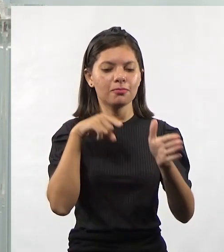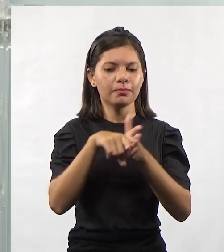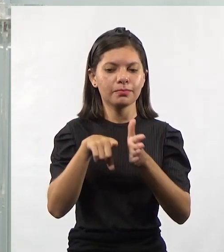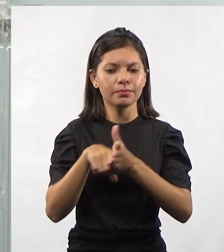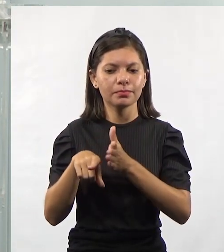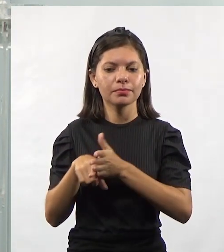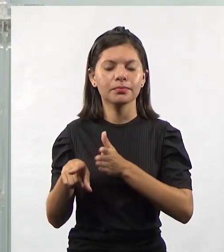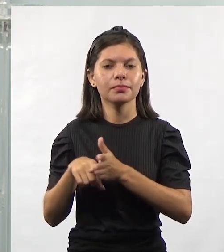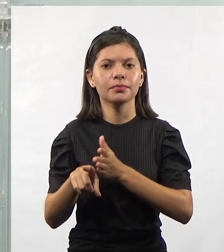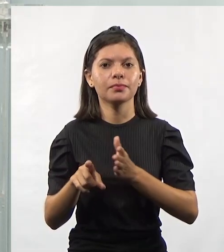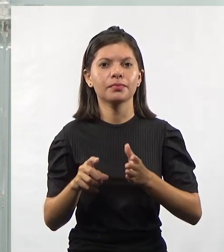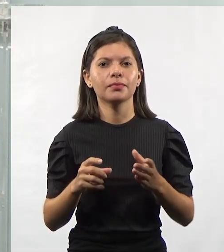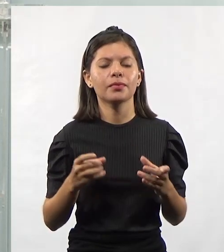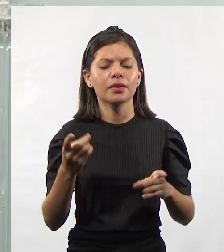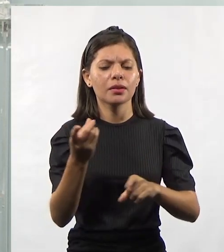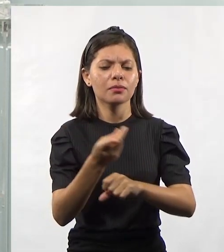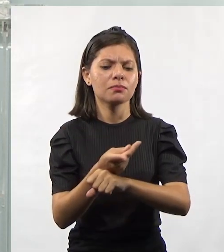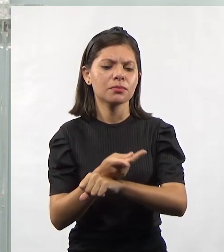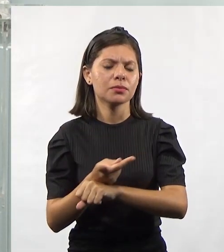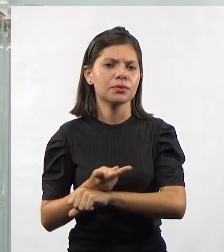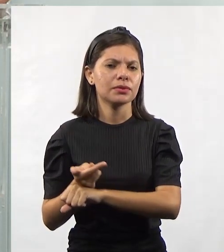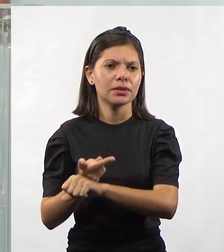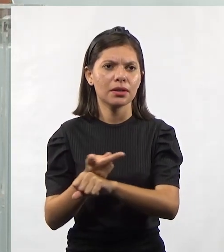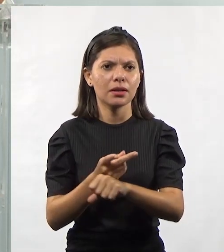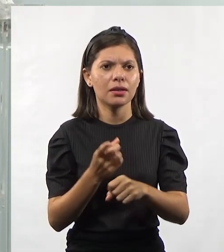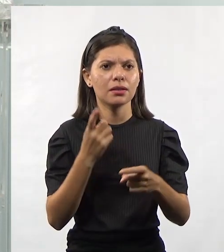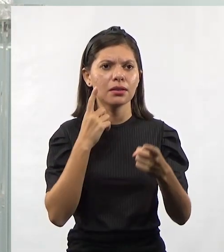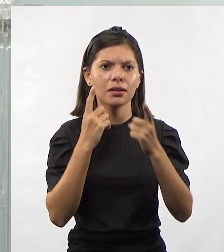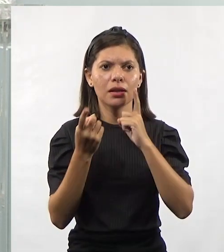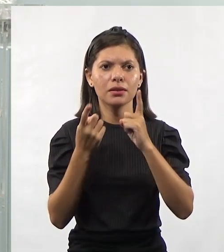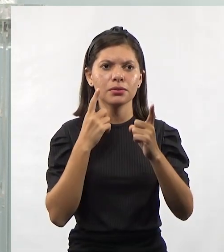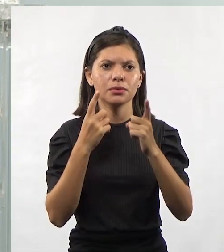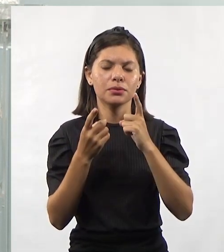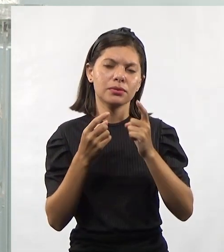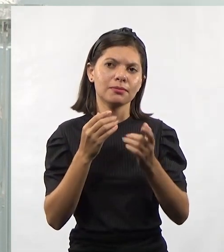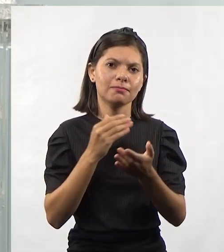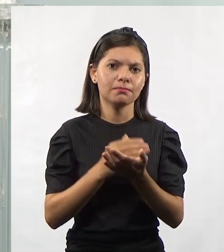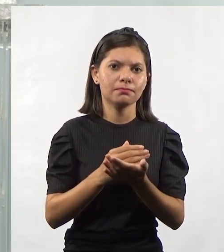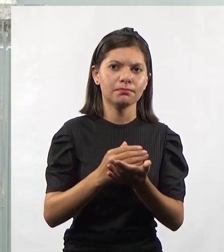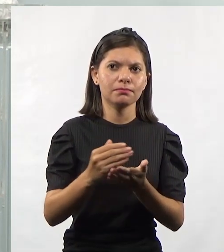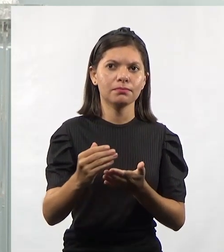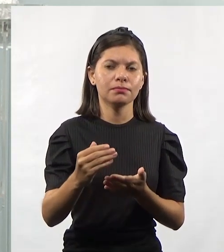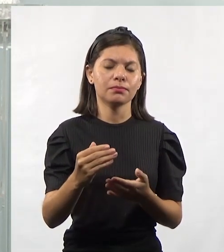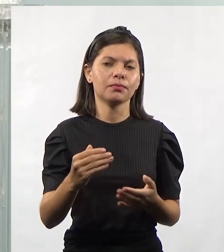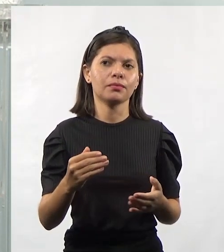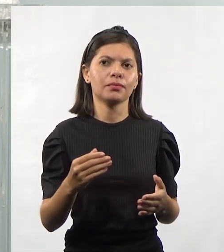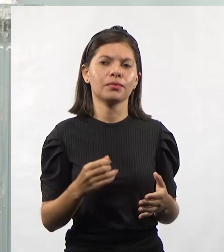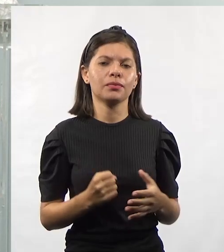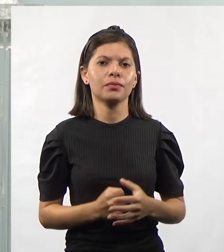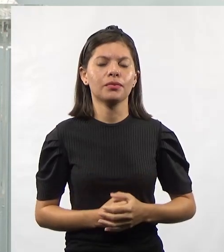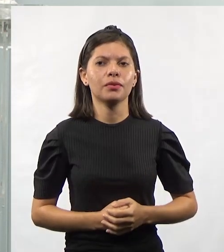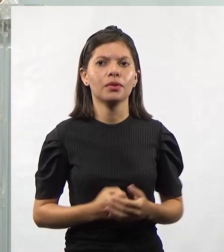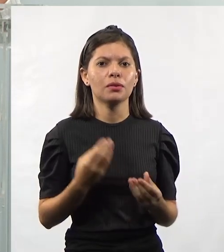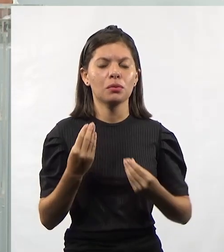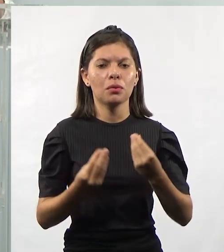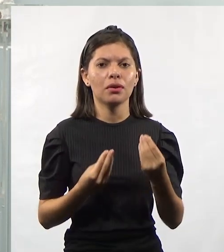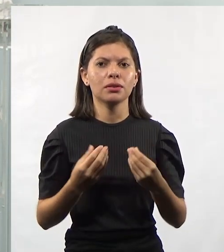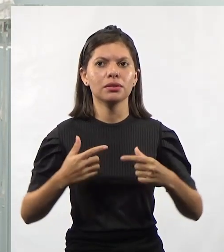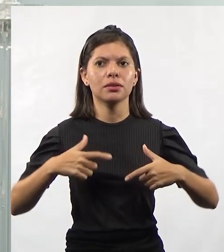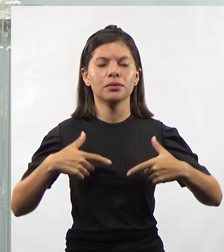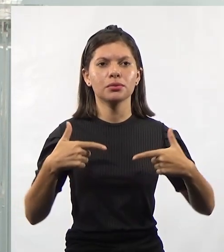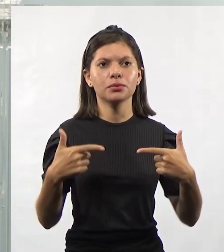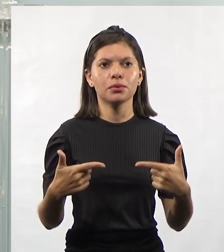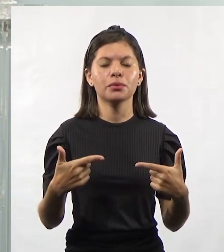desse olhar investigativo para buscar esses dados e, a partir deles, definir quais